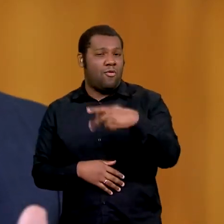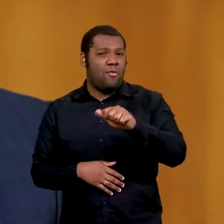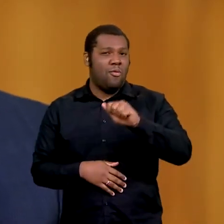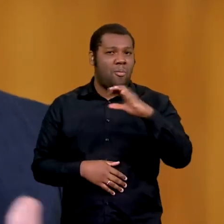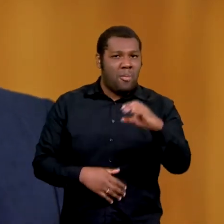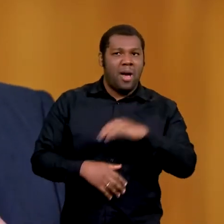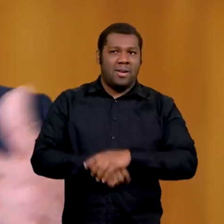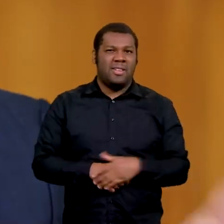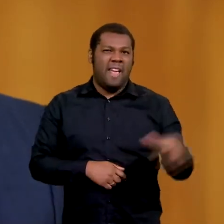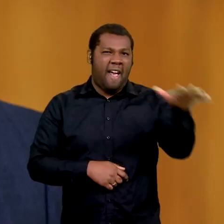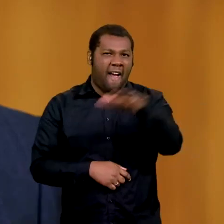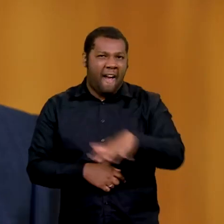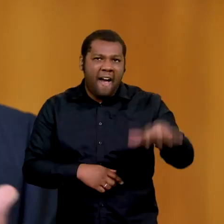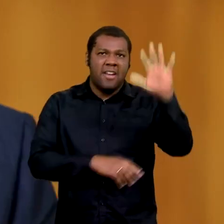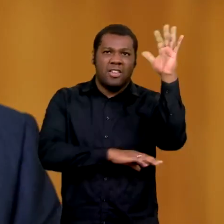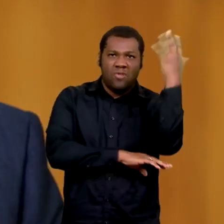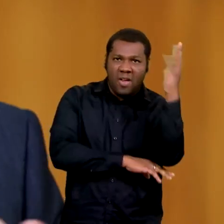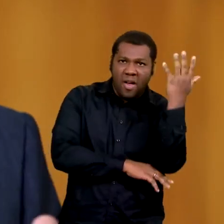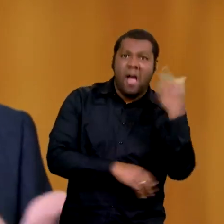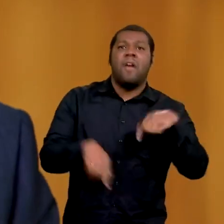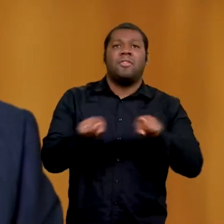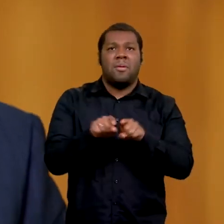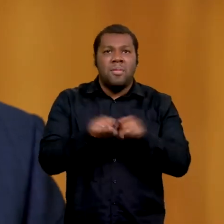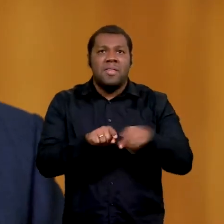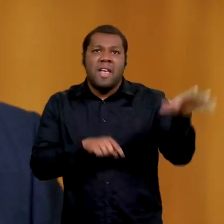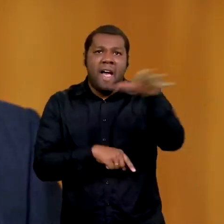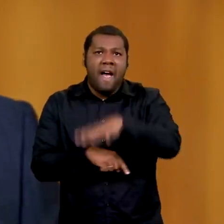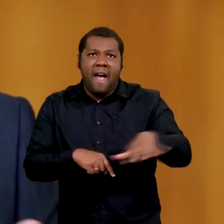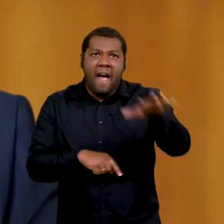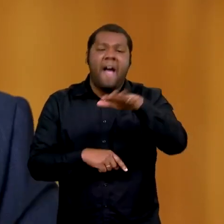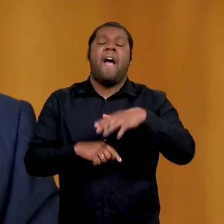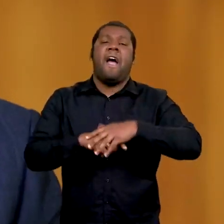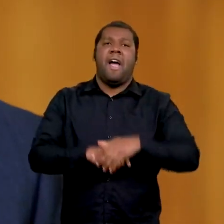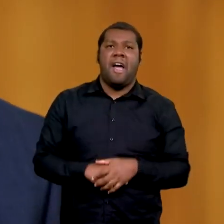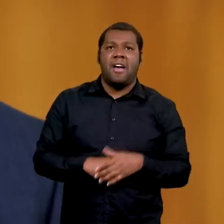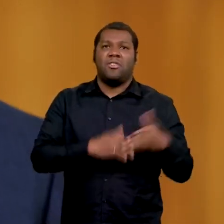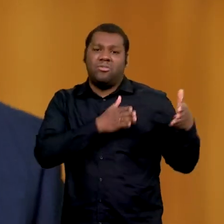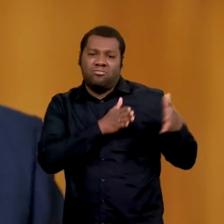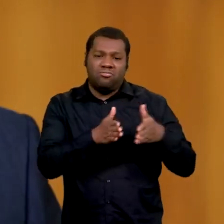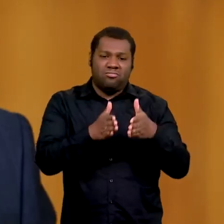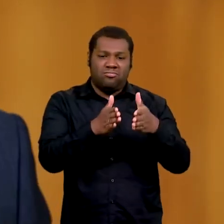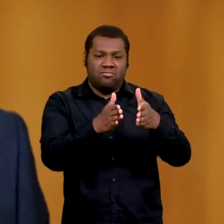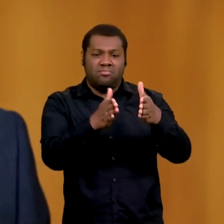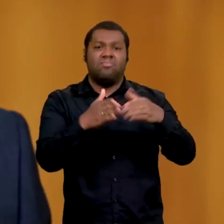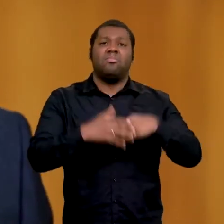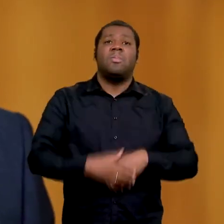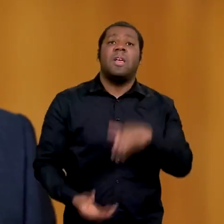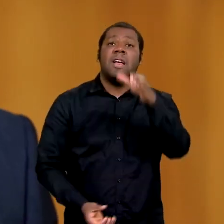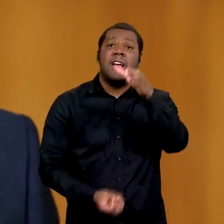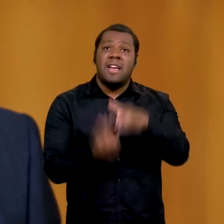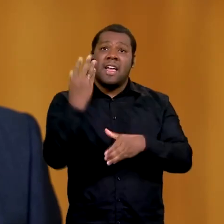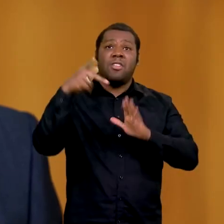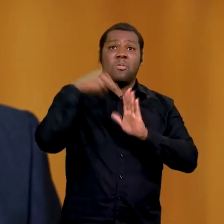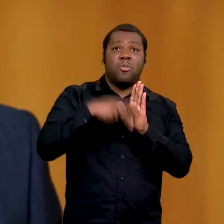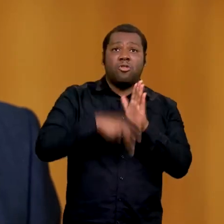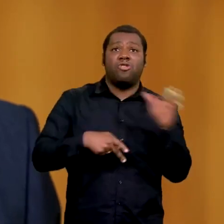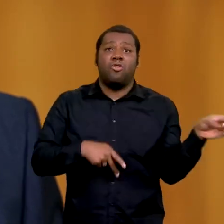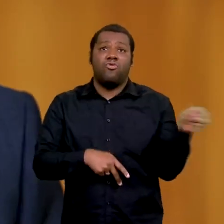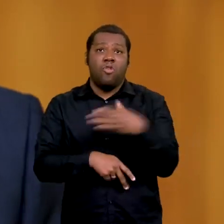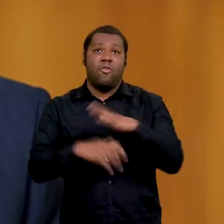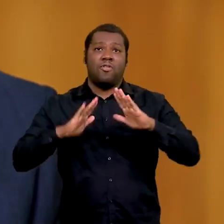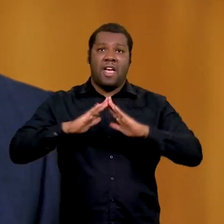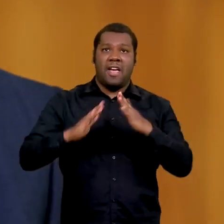de rodovia de ferrovia a questão de treinamento básico nós vamos lançar o novo programa de Minha Casa Minha Vida